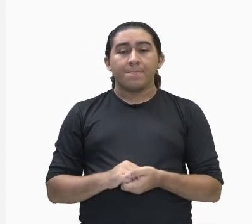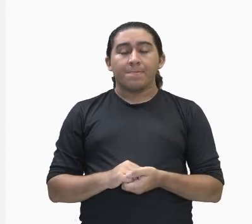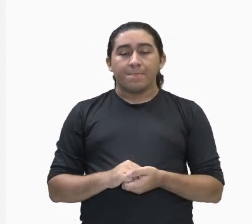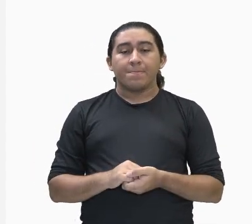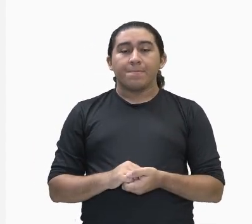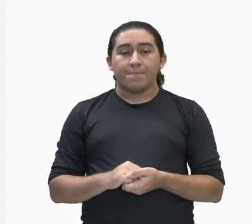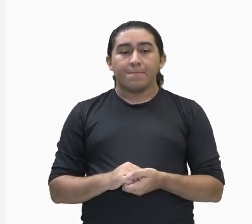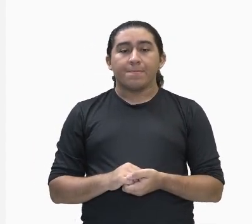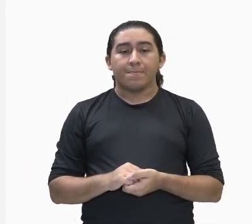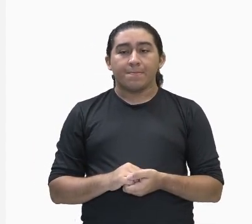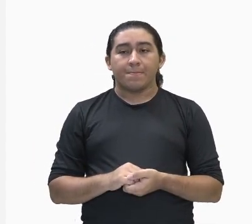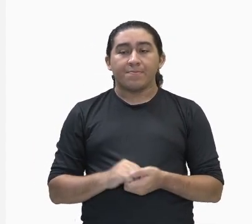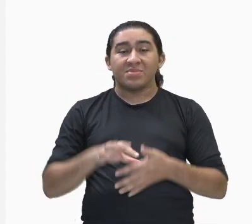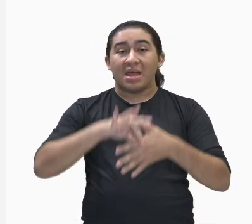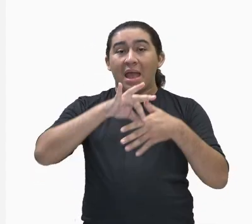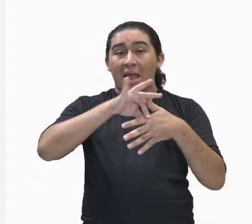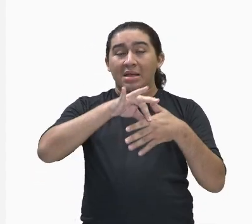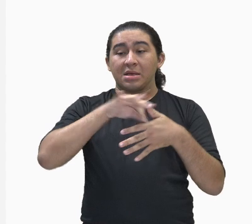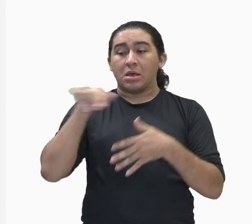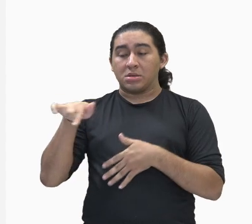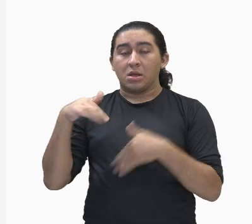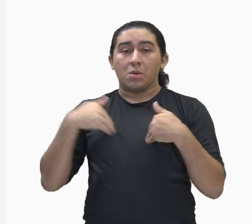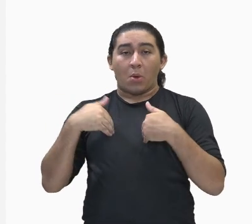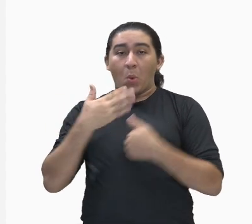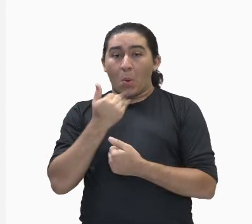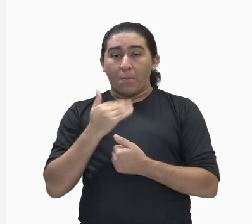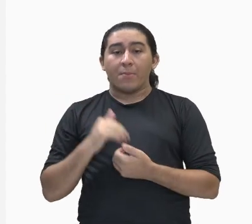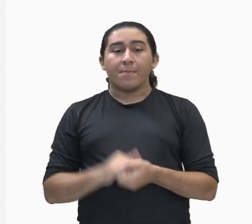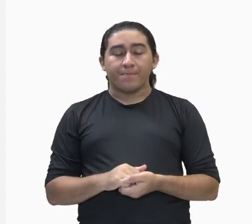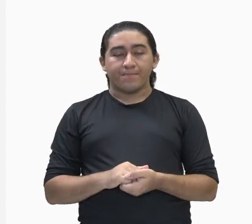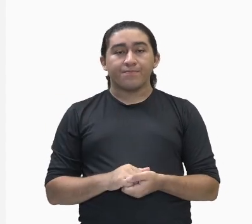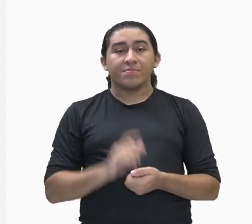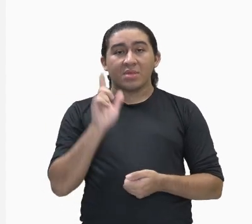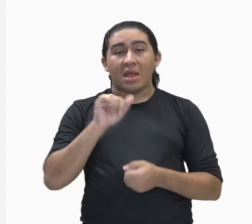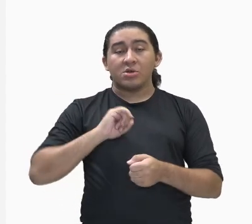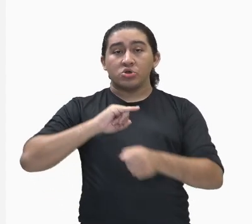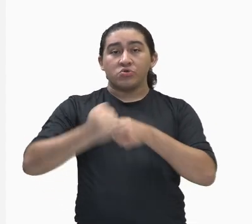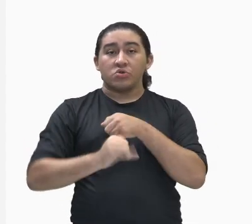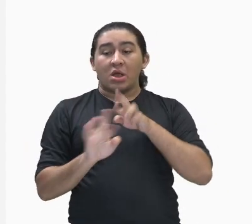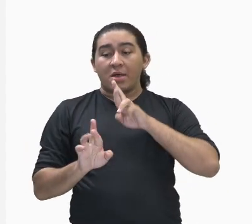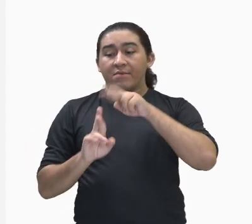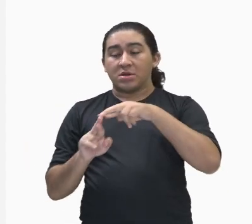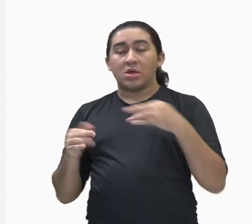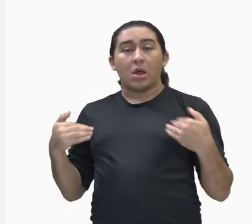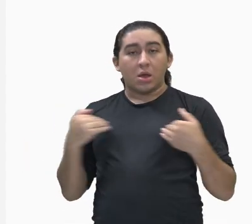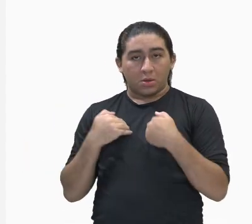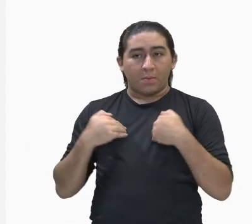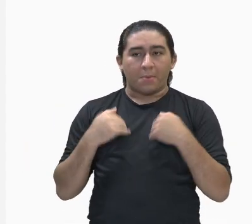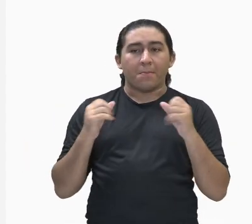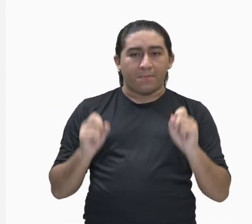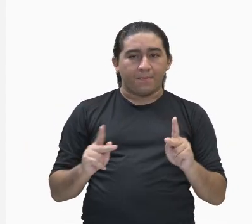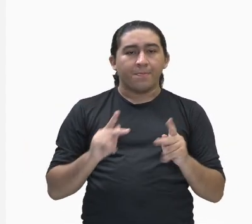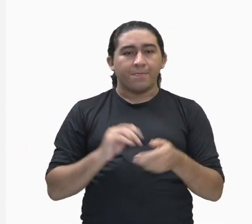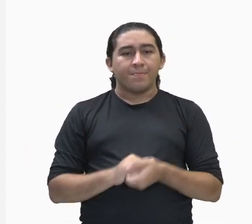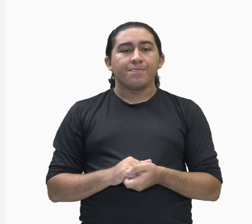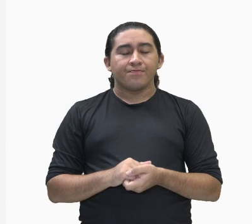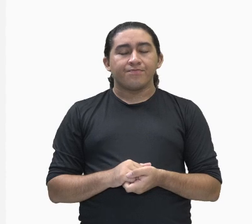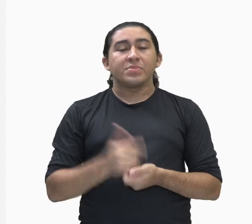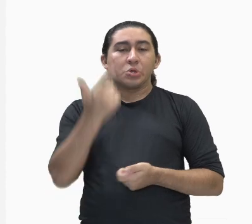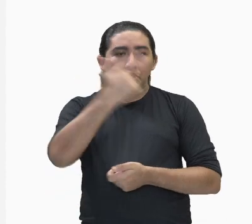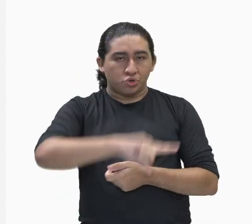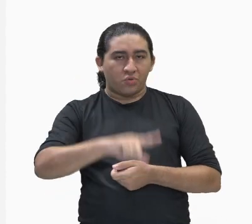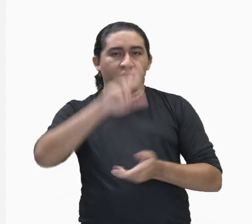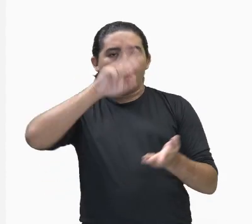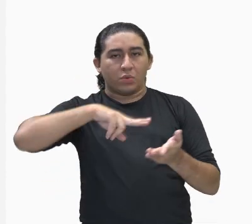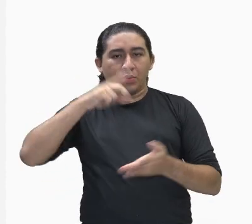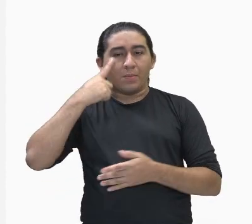carnívoro, respectivamente, tá certo? Então, adjetivos aí relacionados aos animais, tá certo? Slow, fast,